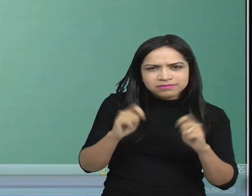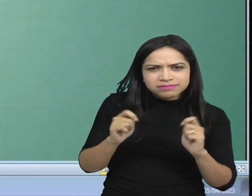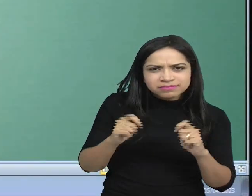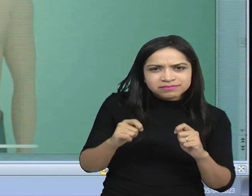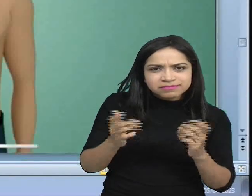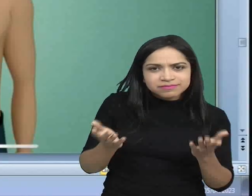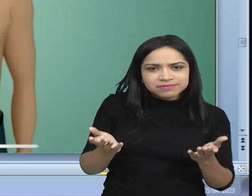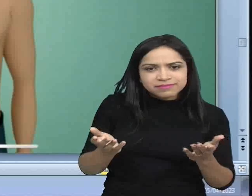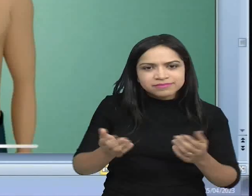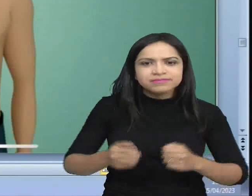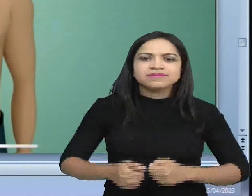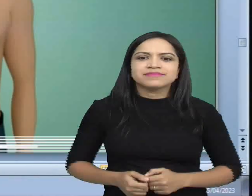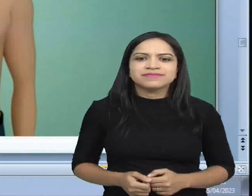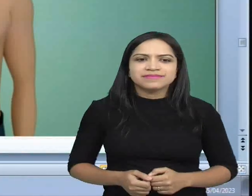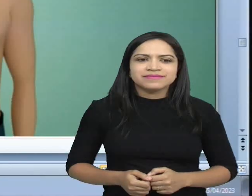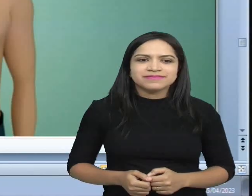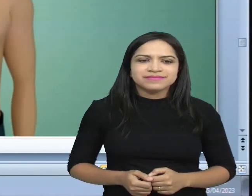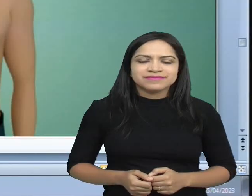Esse é um